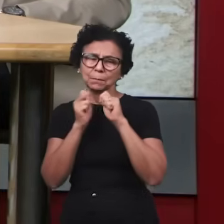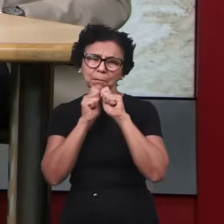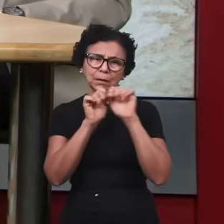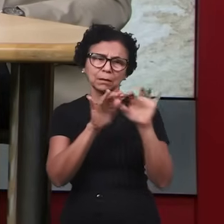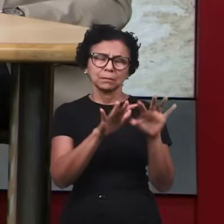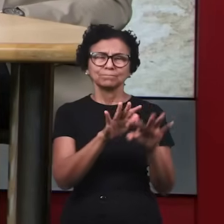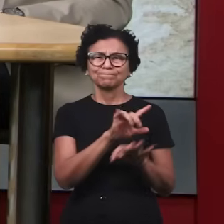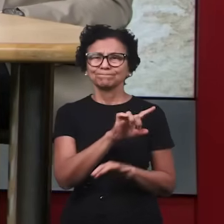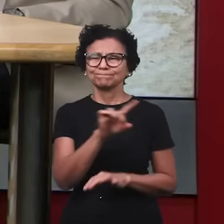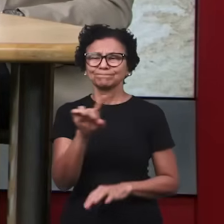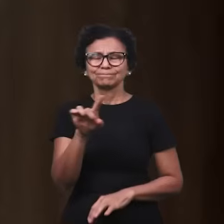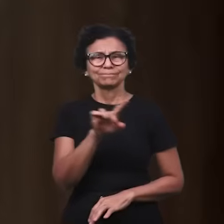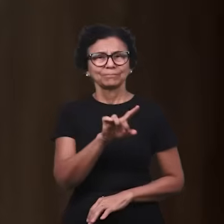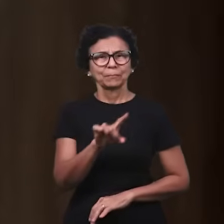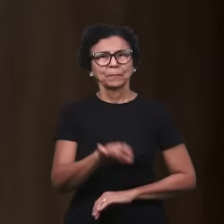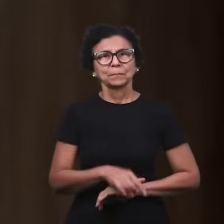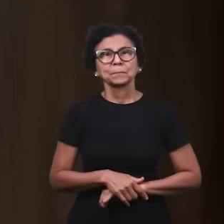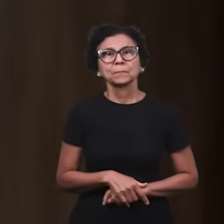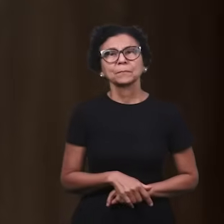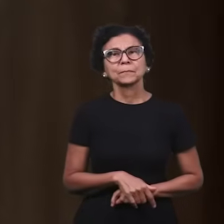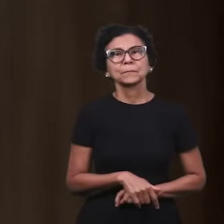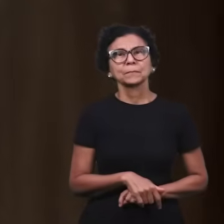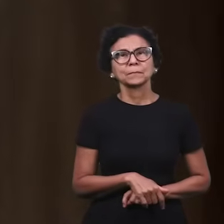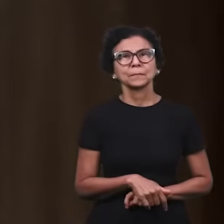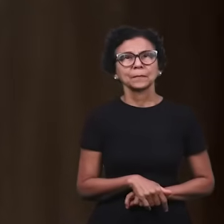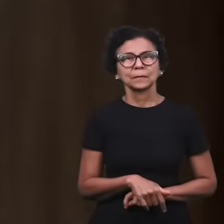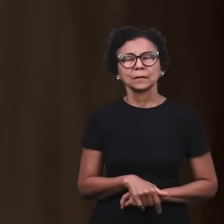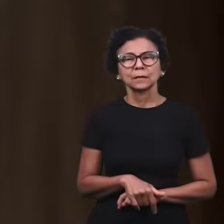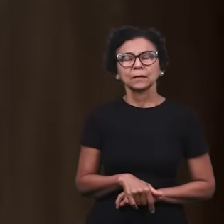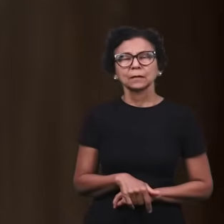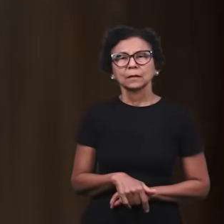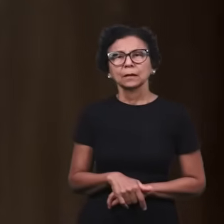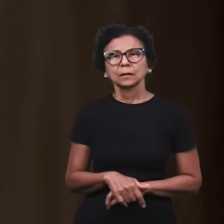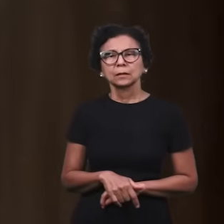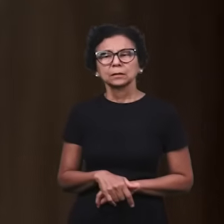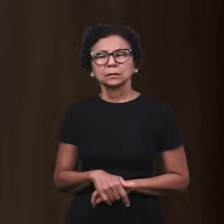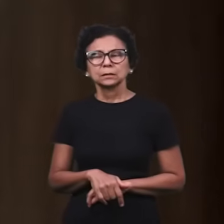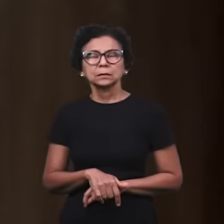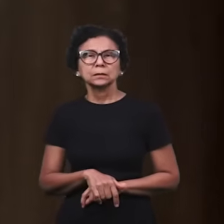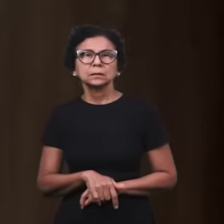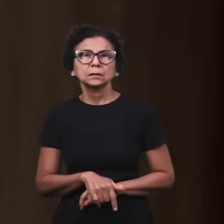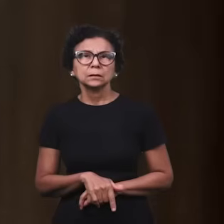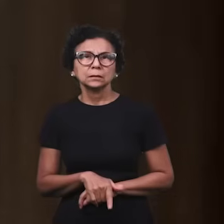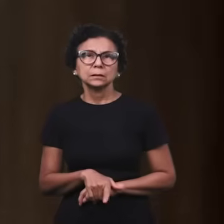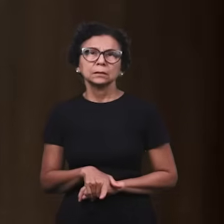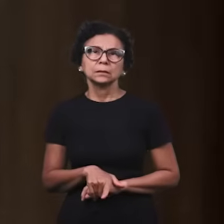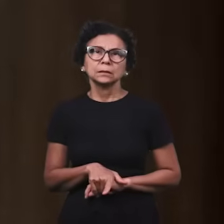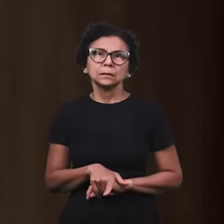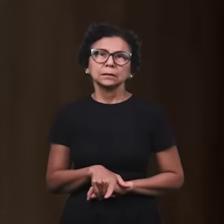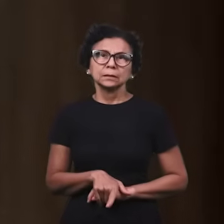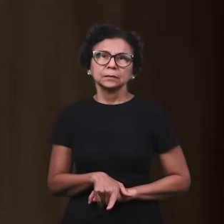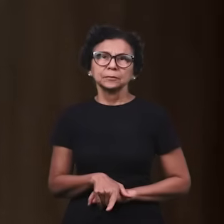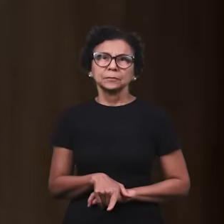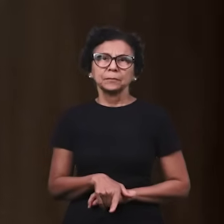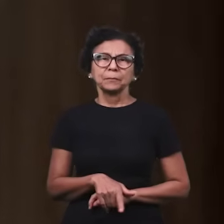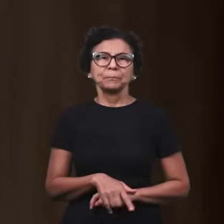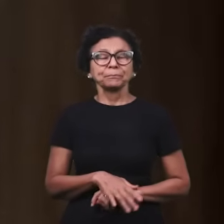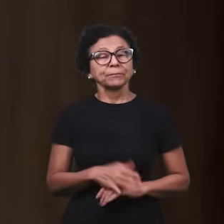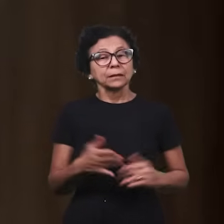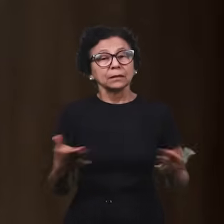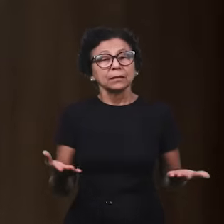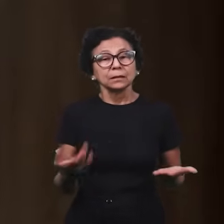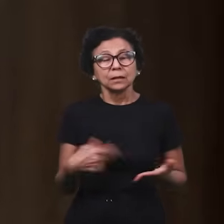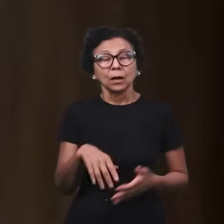muitos filhos, porque ele tem alguma limitação, que ele tem alguma deficiência. Sim. E daqui a pouco ele fica dizendo que todas as amigas da